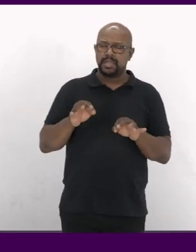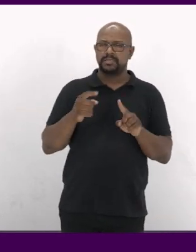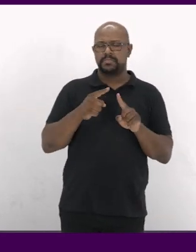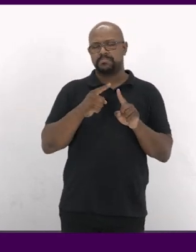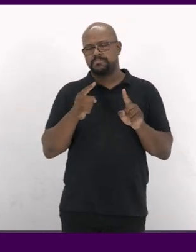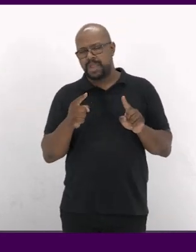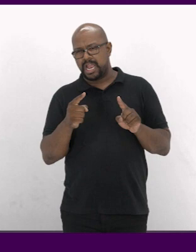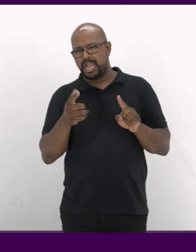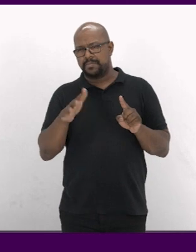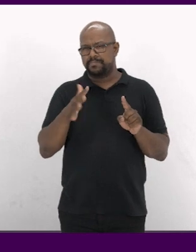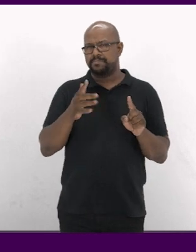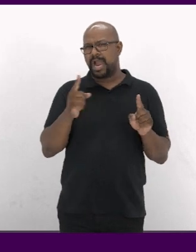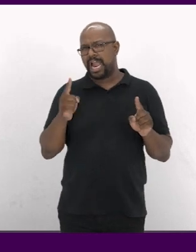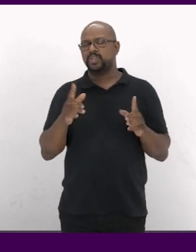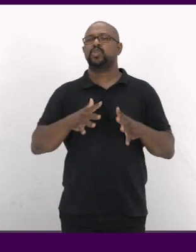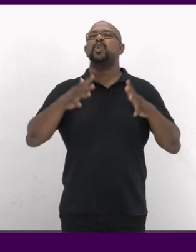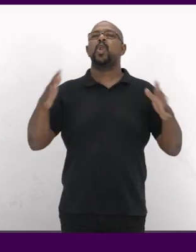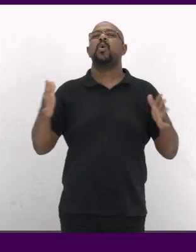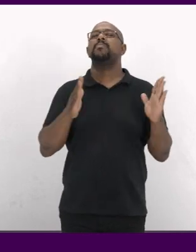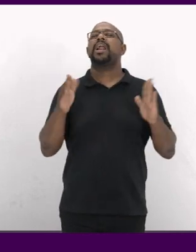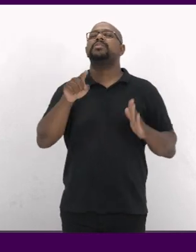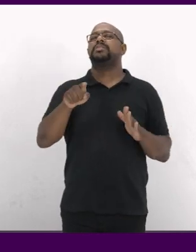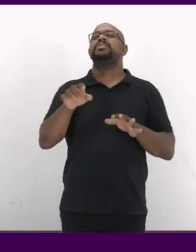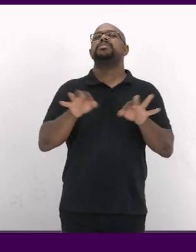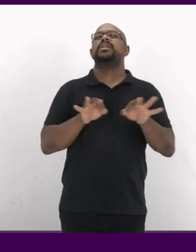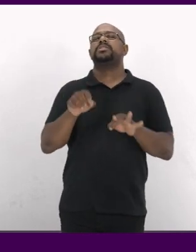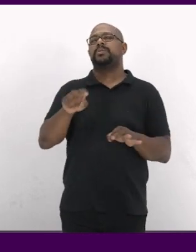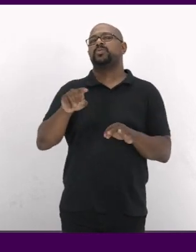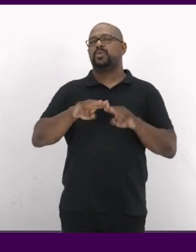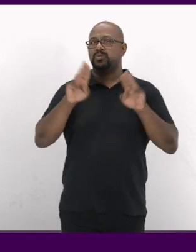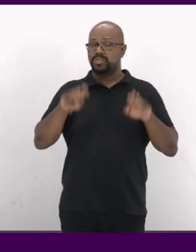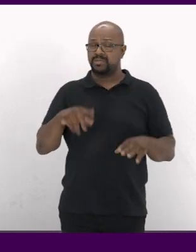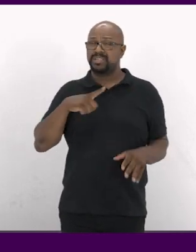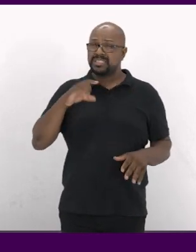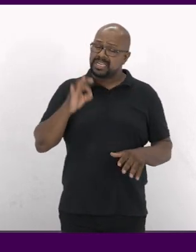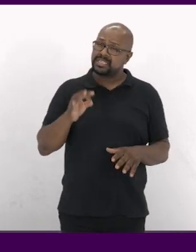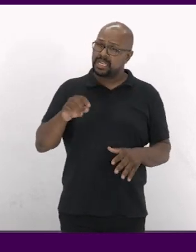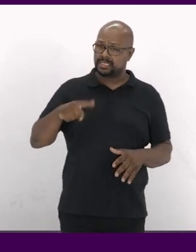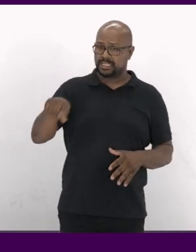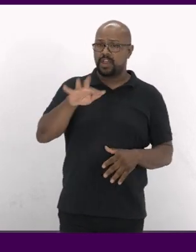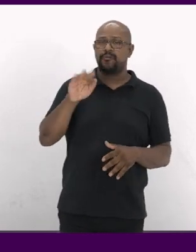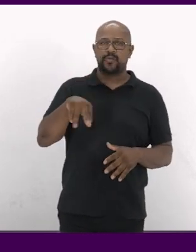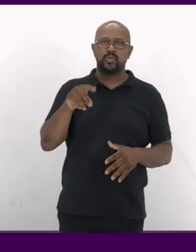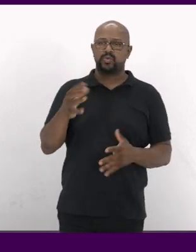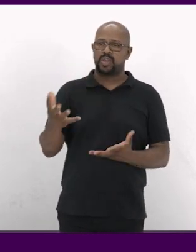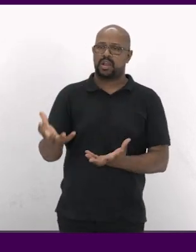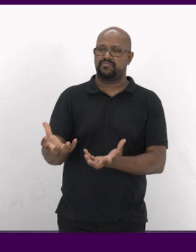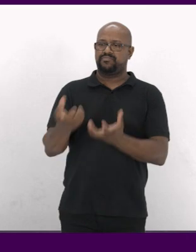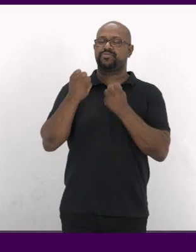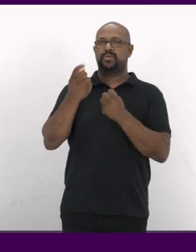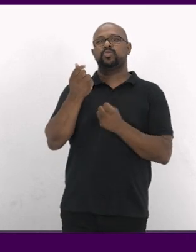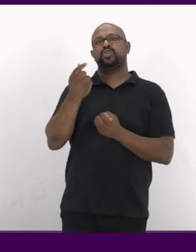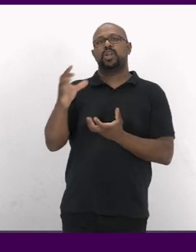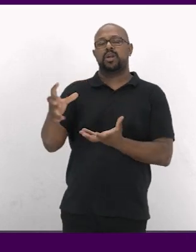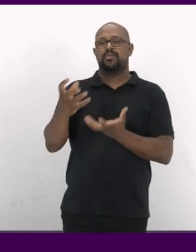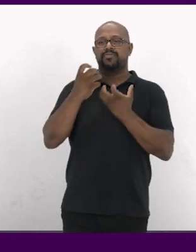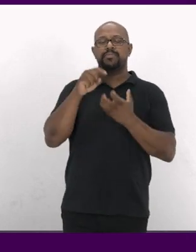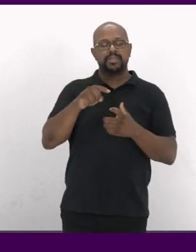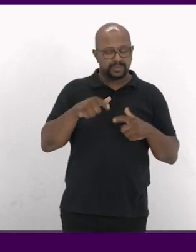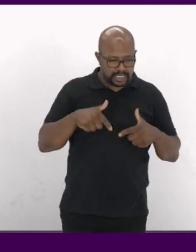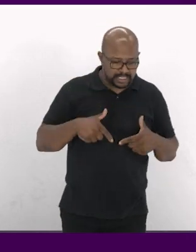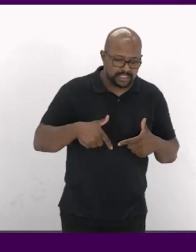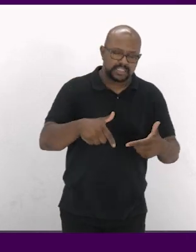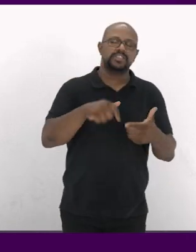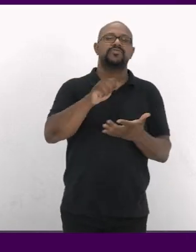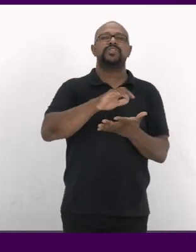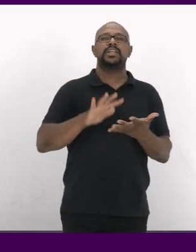planejamento a médio e longo prazo desses museus, tendo a certeza de que esses fundos receberiam os recursos necessários para a